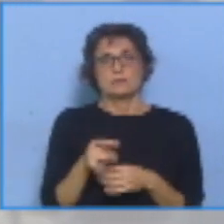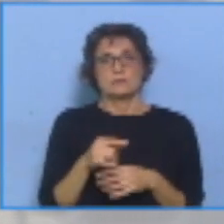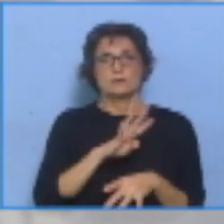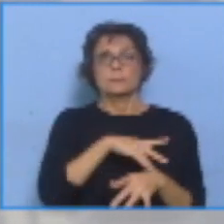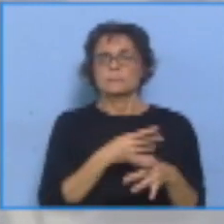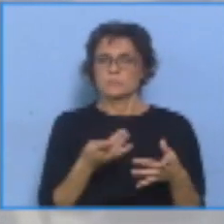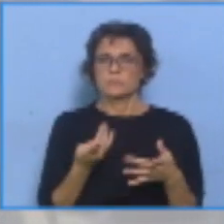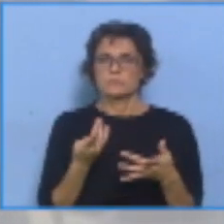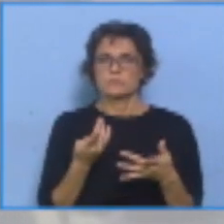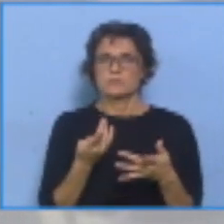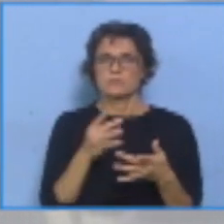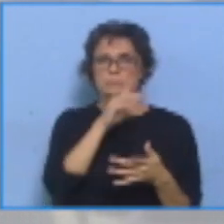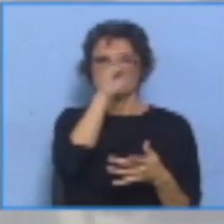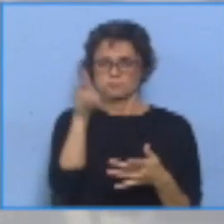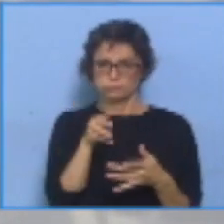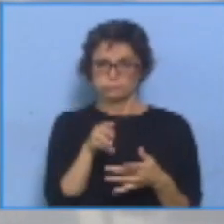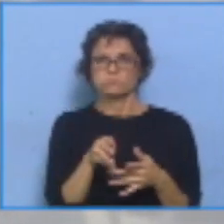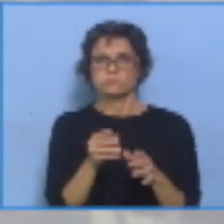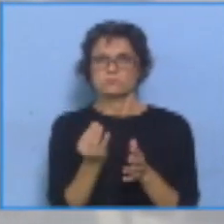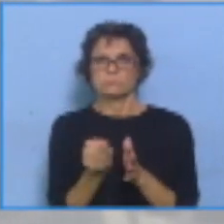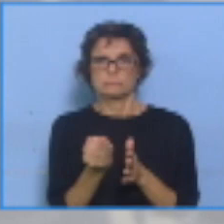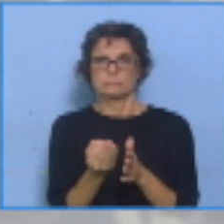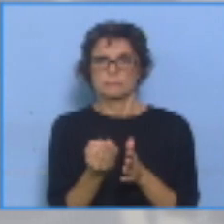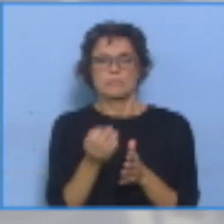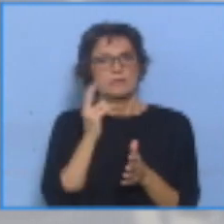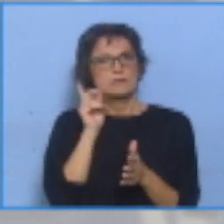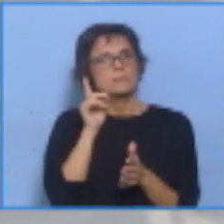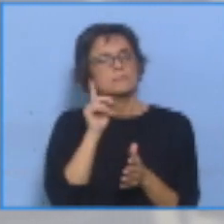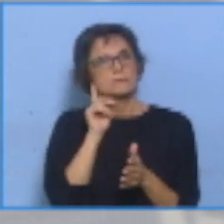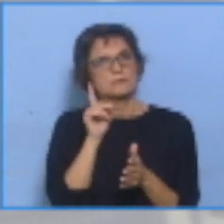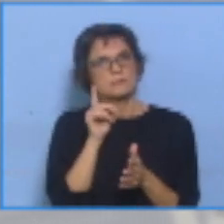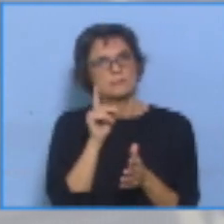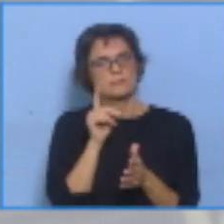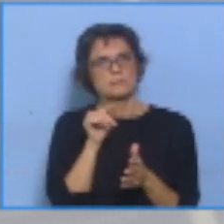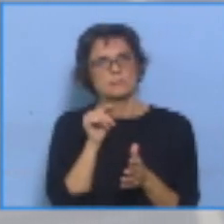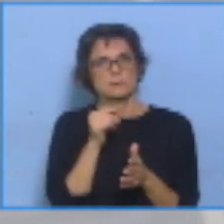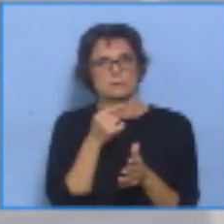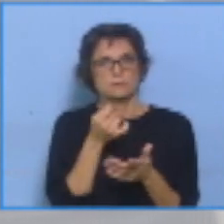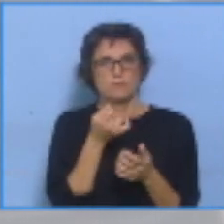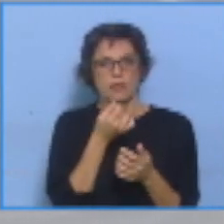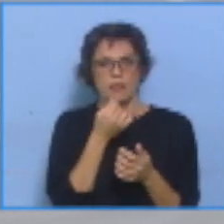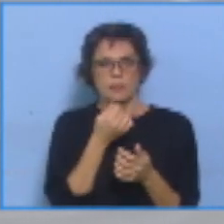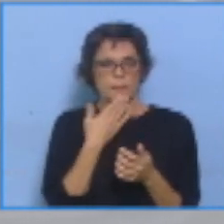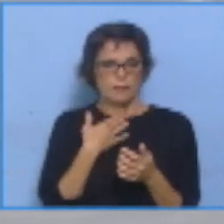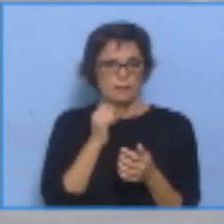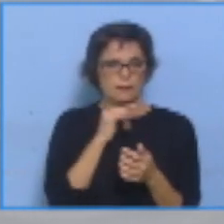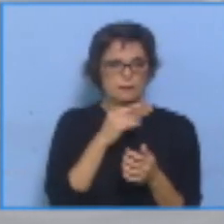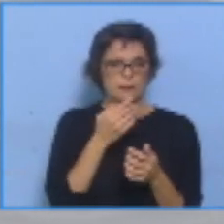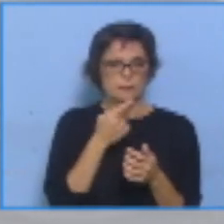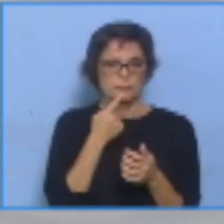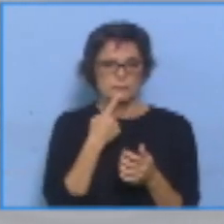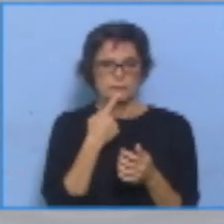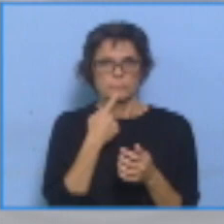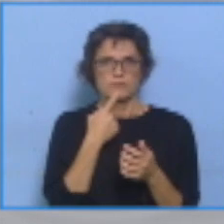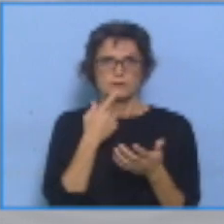poesia profundamente interrogativa e essencial para compreender esta dimensão de teotopia, de lugar de Deus,